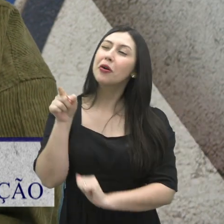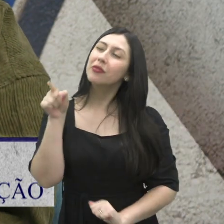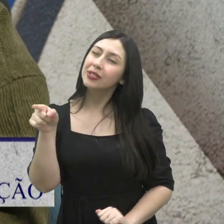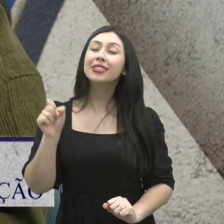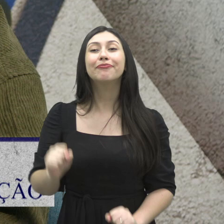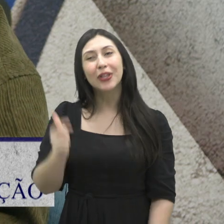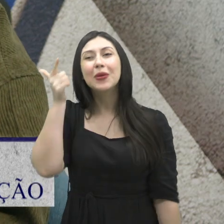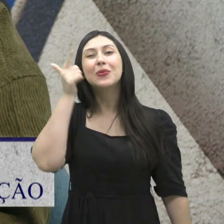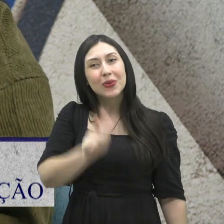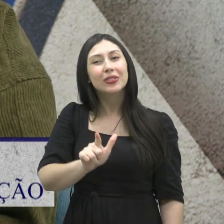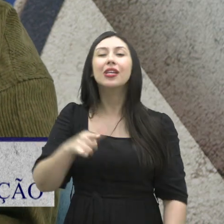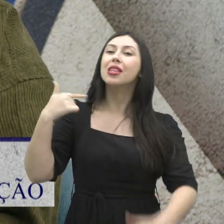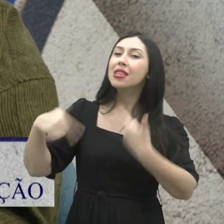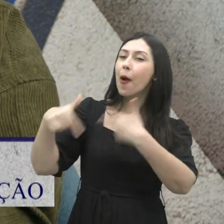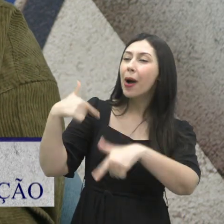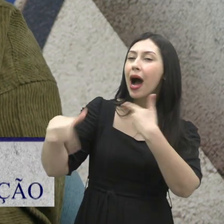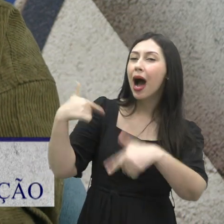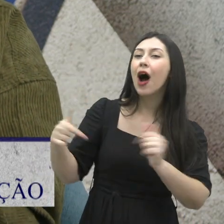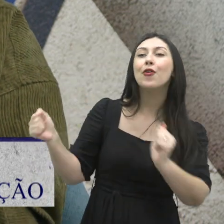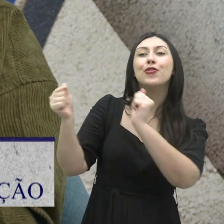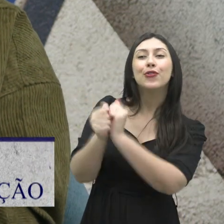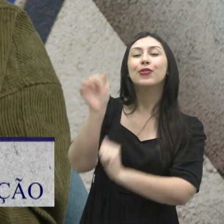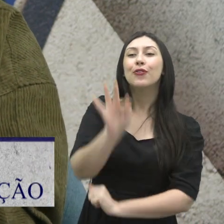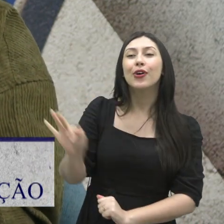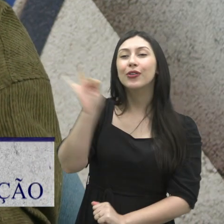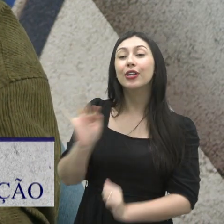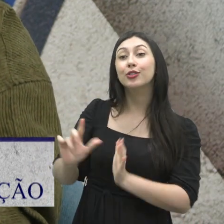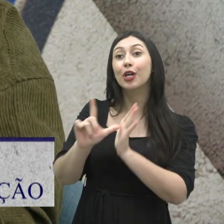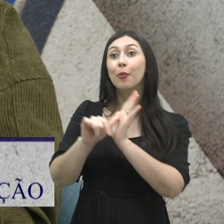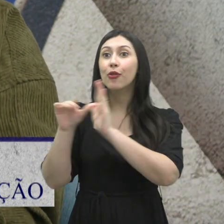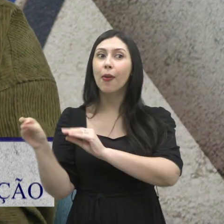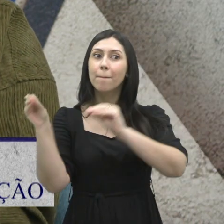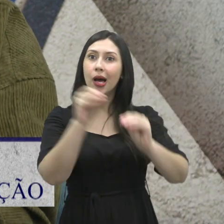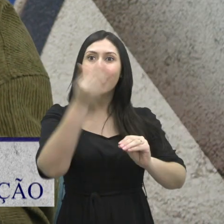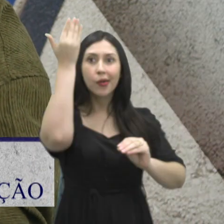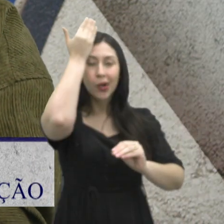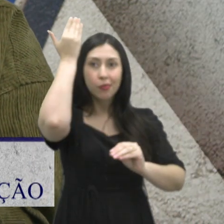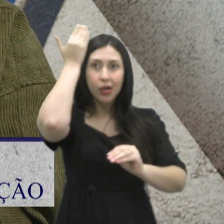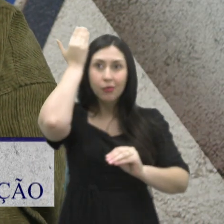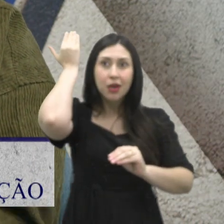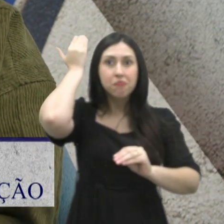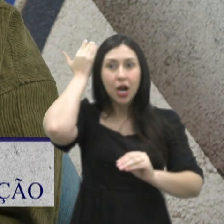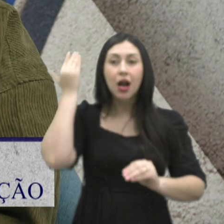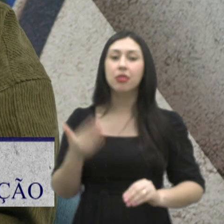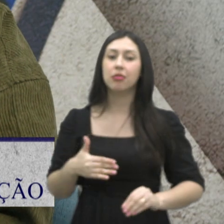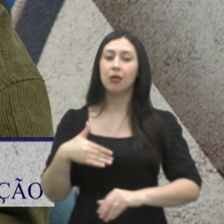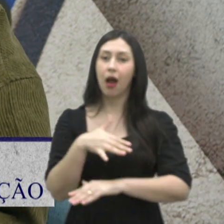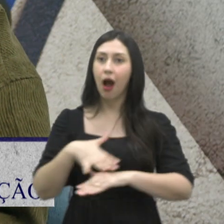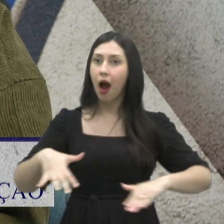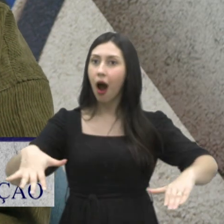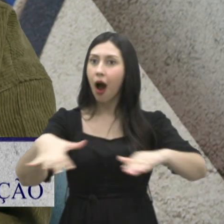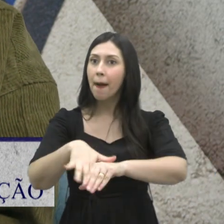E deu certo, eu trabalhei um tempo com ela dentro da faculdade, migrei para a área acadêmica, né? Uhum. Trabalhava junto com a questão